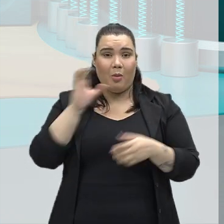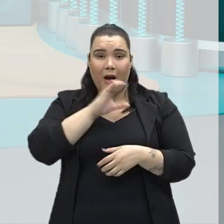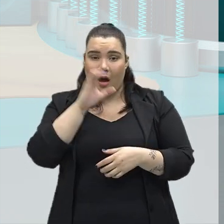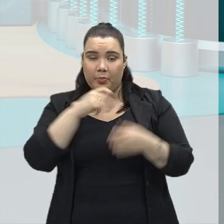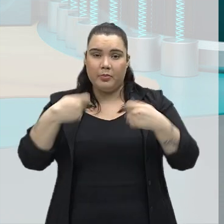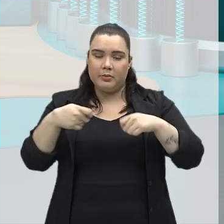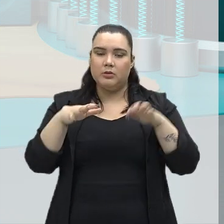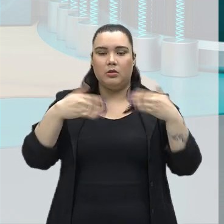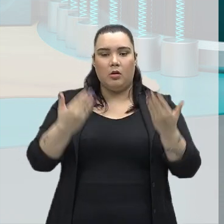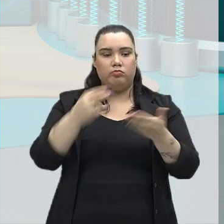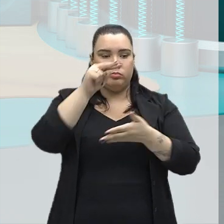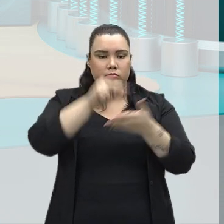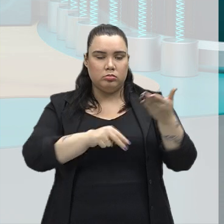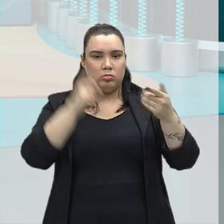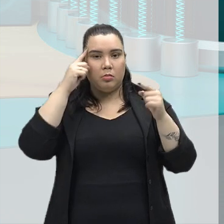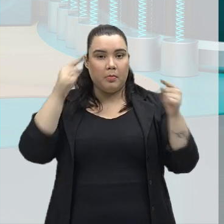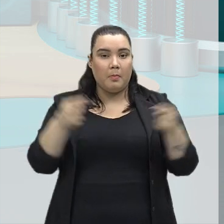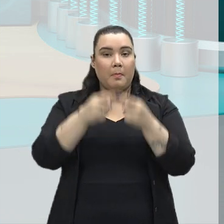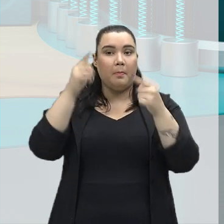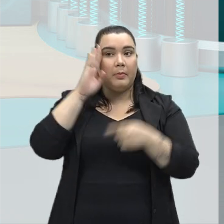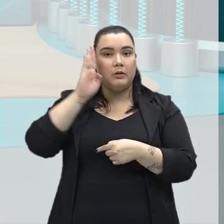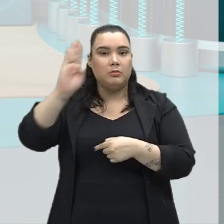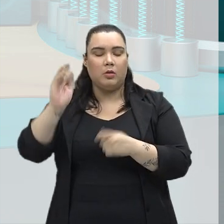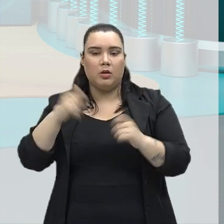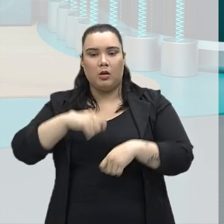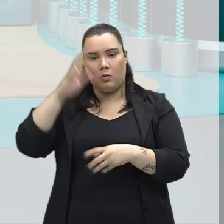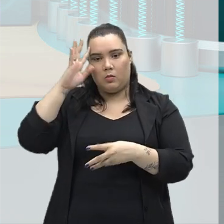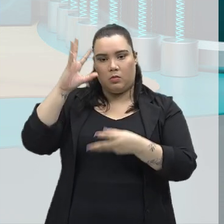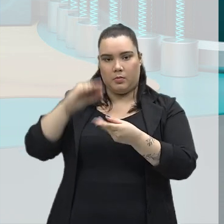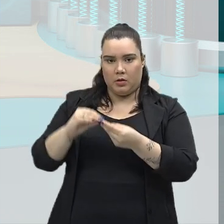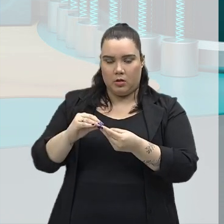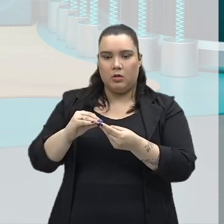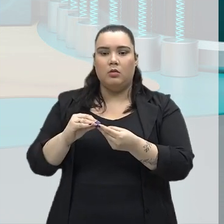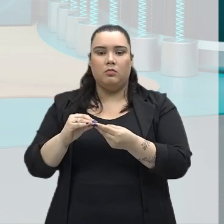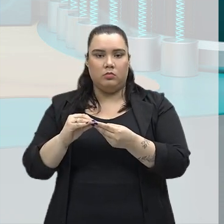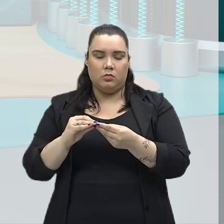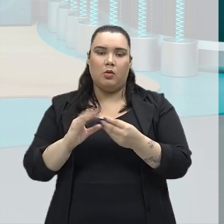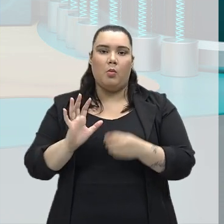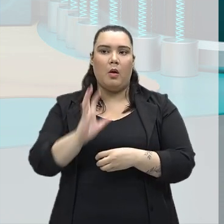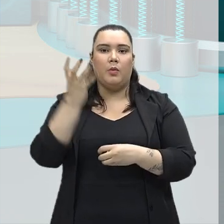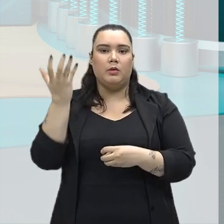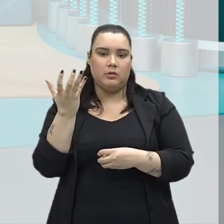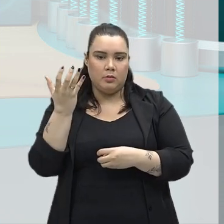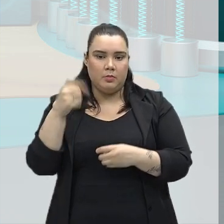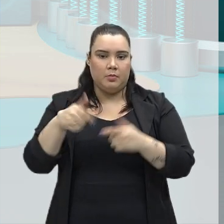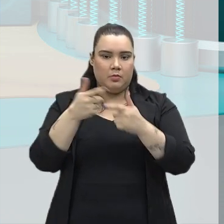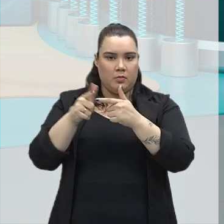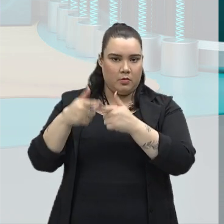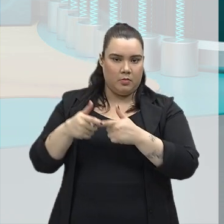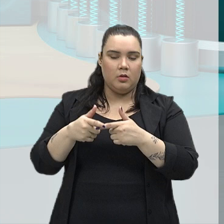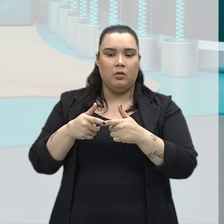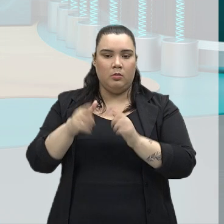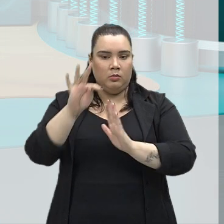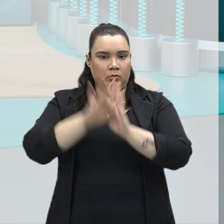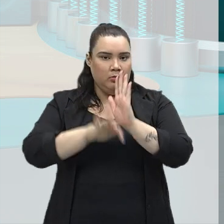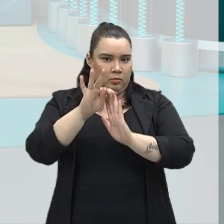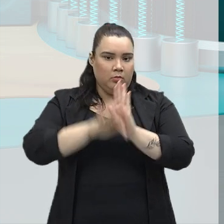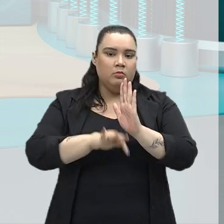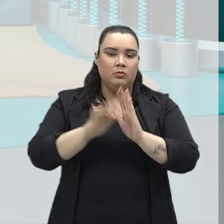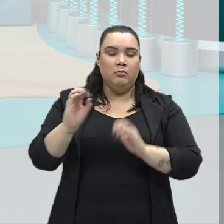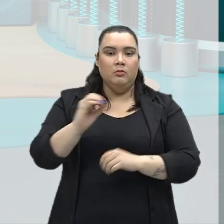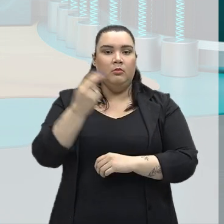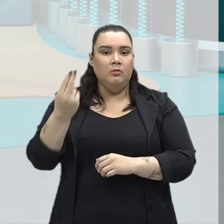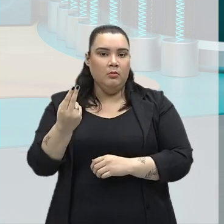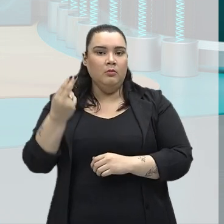principal. Sempre a ideia principal nos ajuda a entender a ideia geral daquele texto ou de algo que está